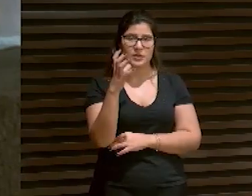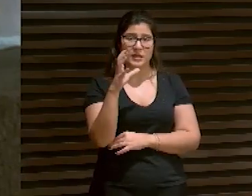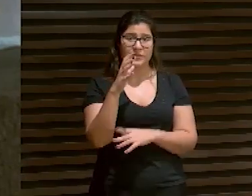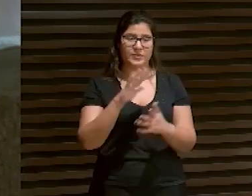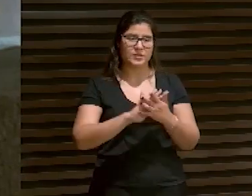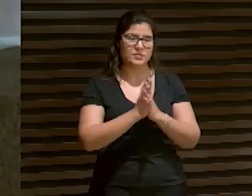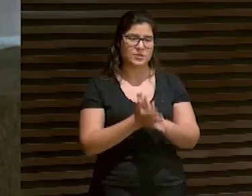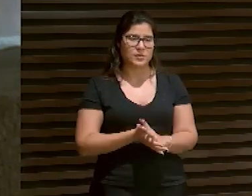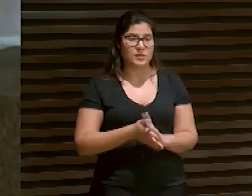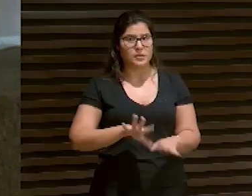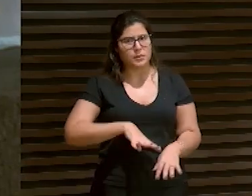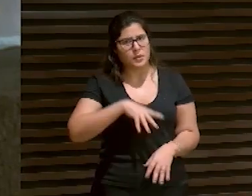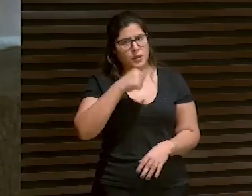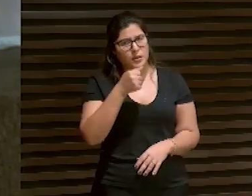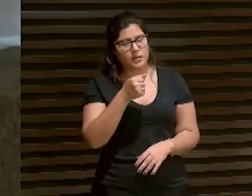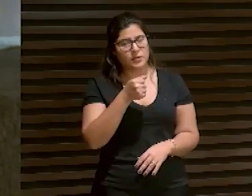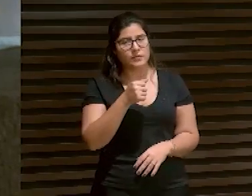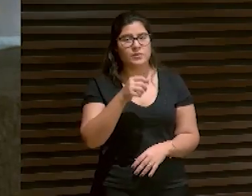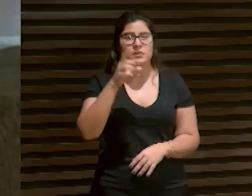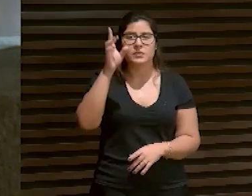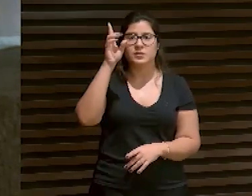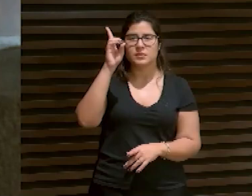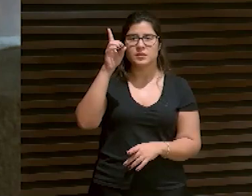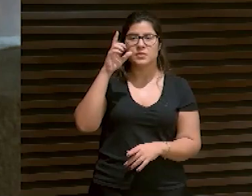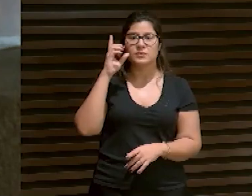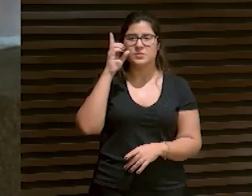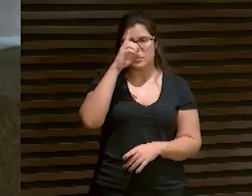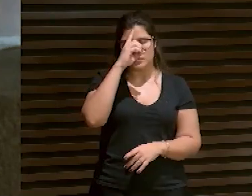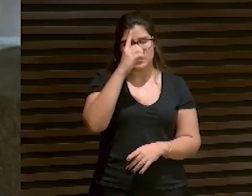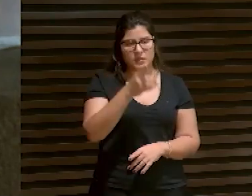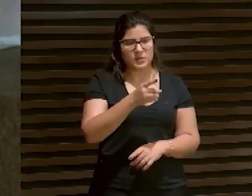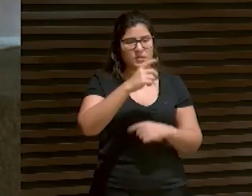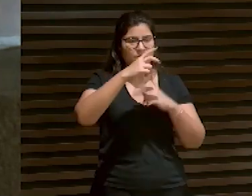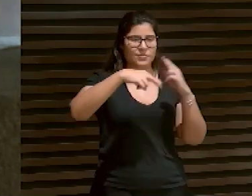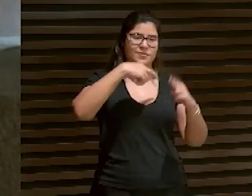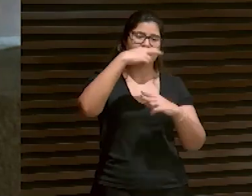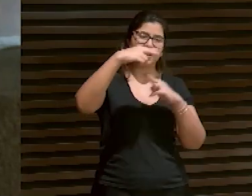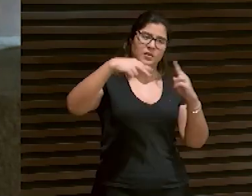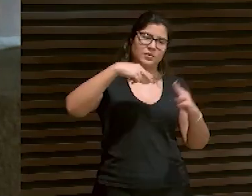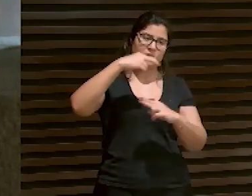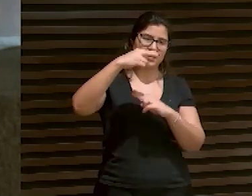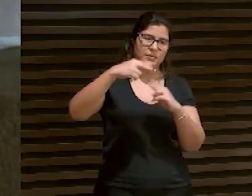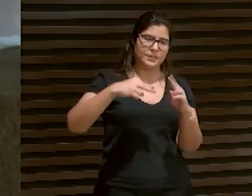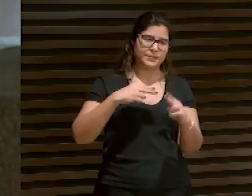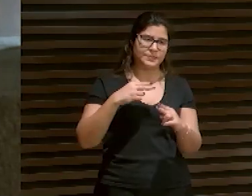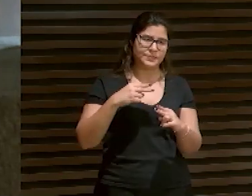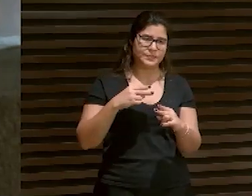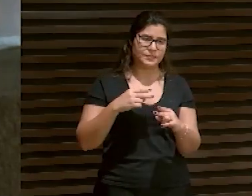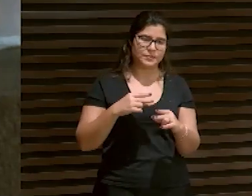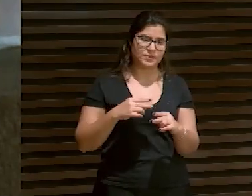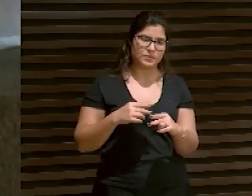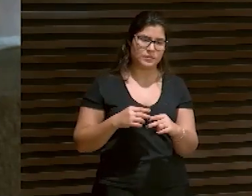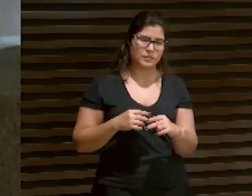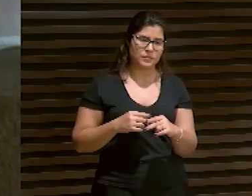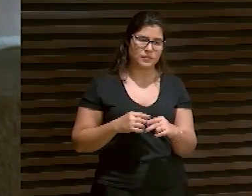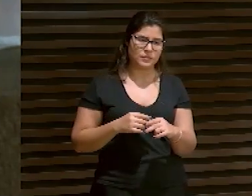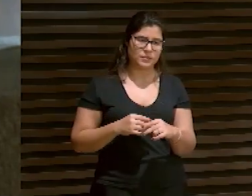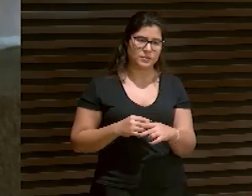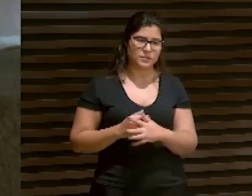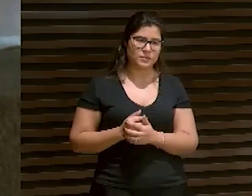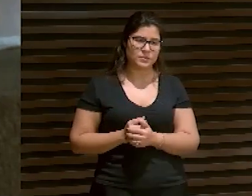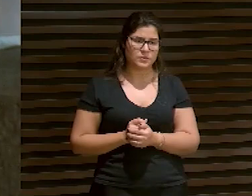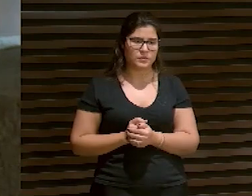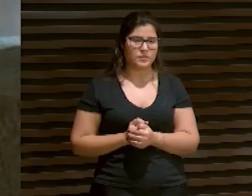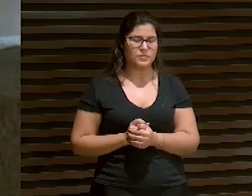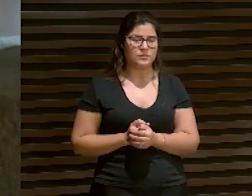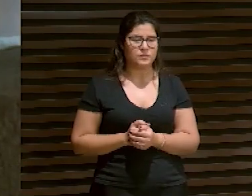então manda um vento, que eu nunca tinha visto sobre isso, mas eu dei uma estudada, e é um tal de vento Siboco, o nome desse